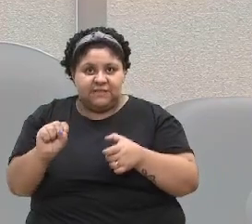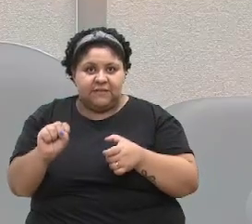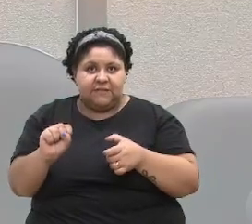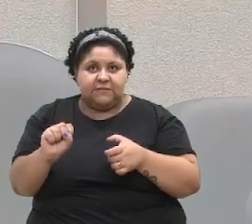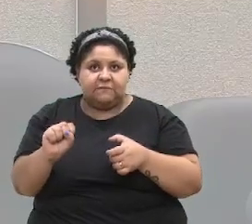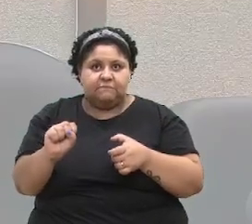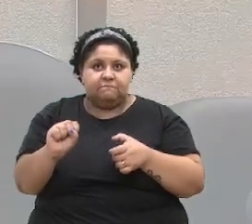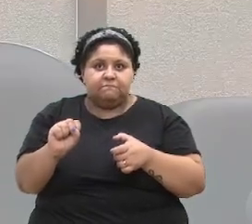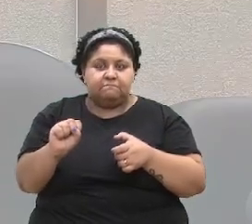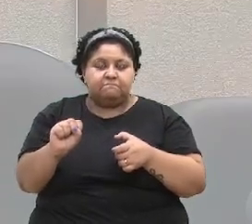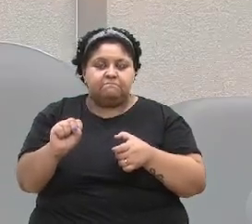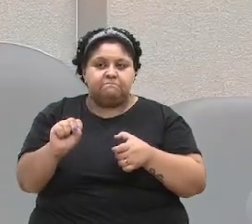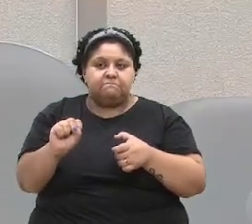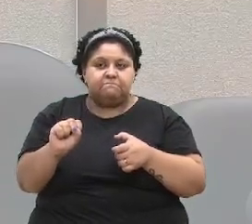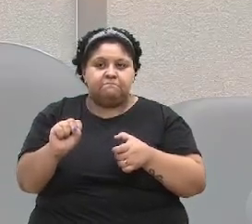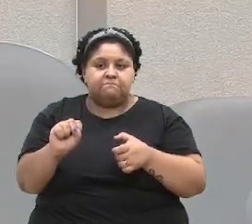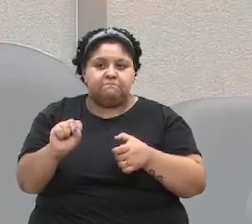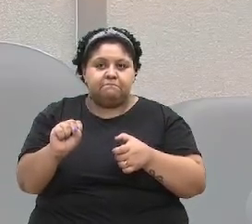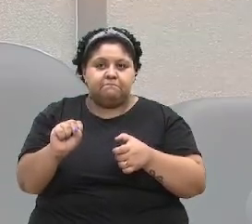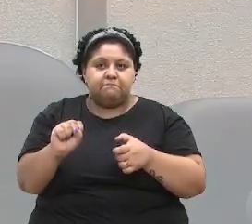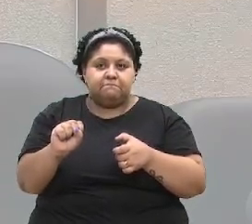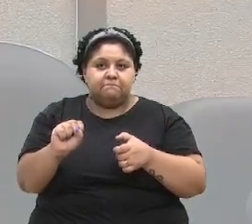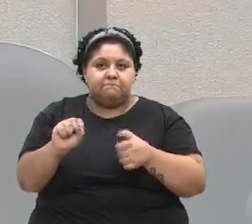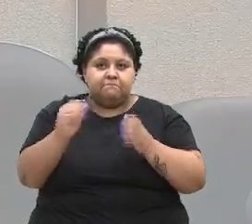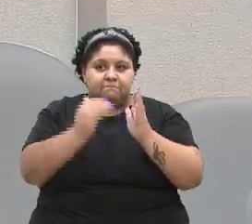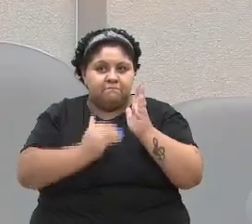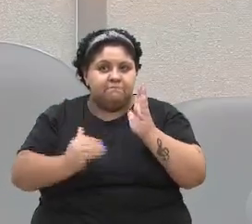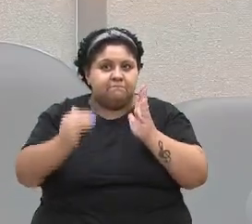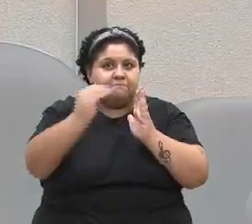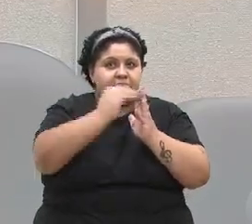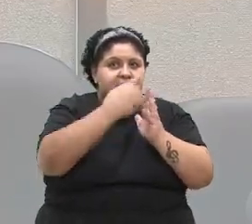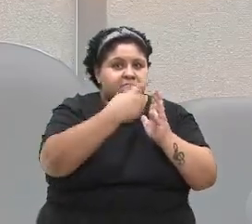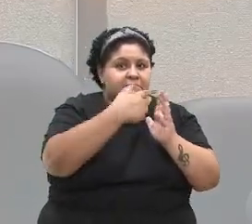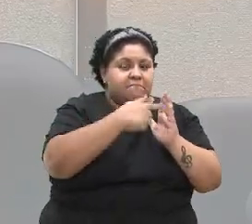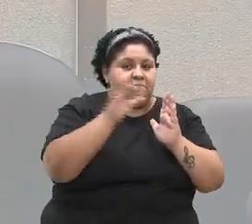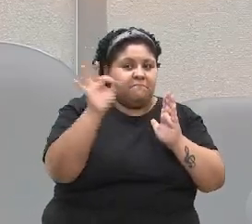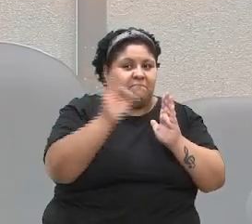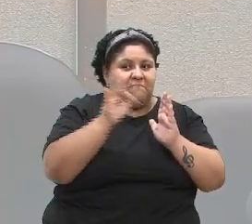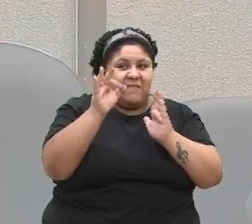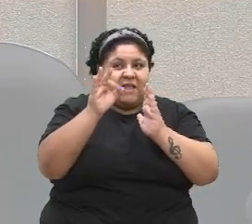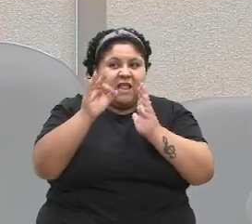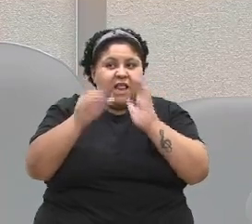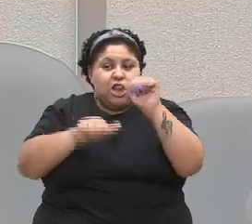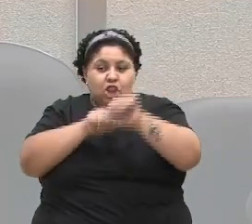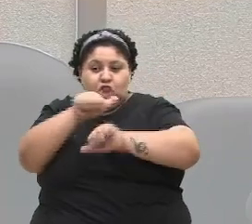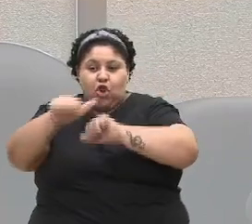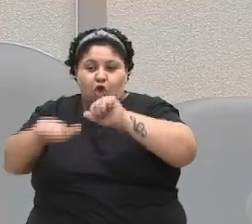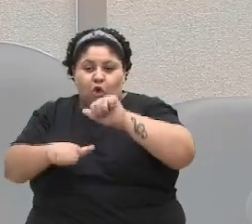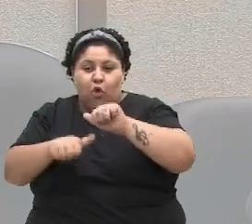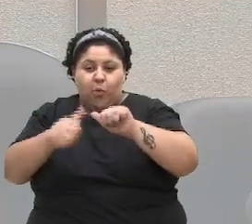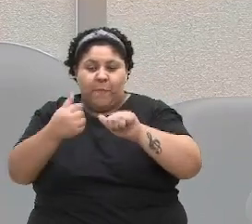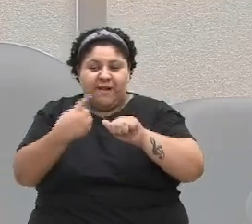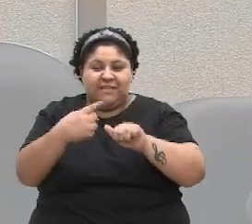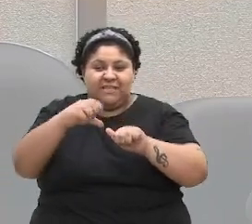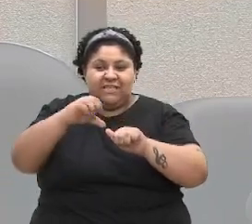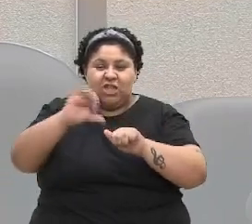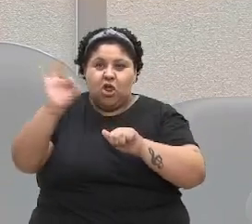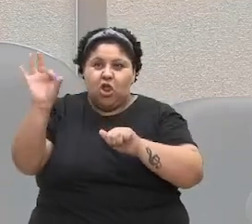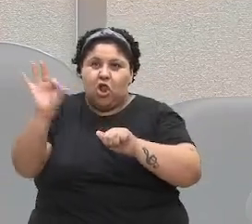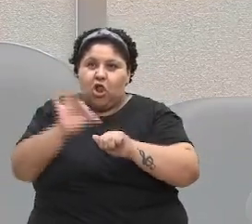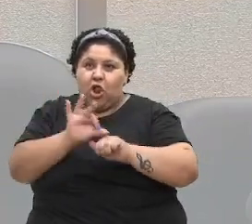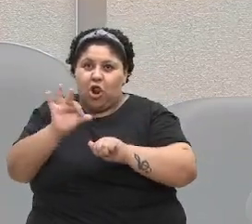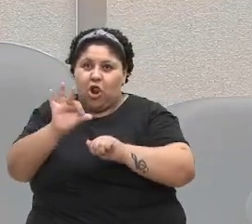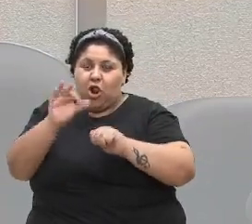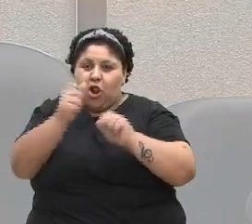Serviços, ICMS, elevando-a de 17% para 19,5%, através da publicação de